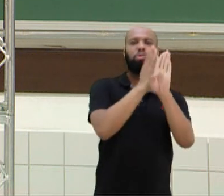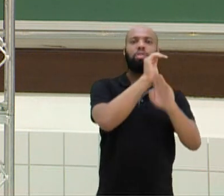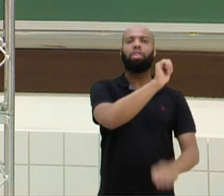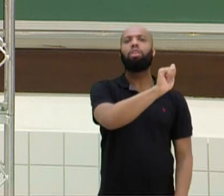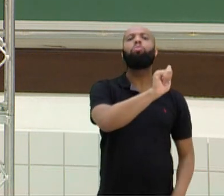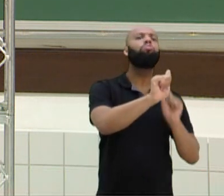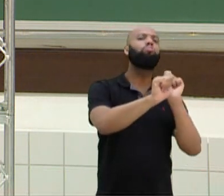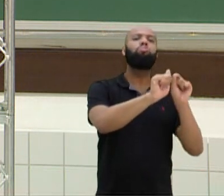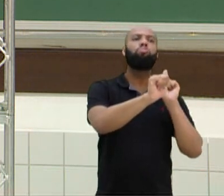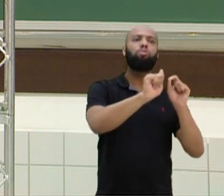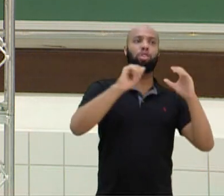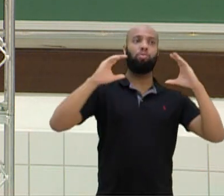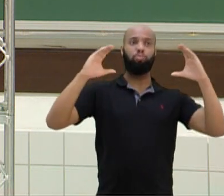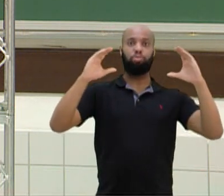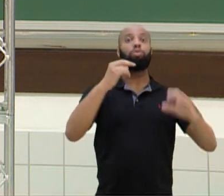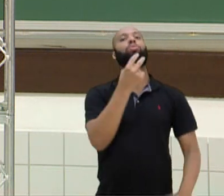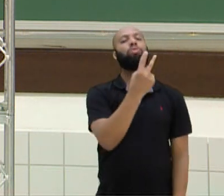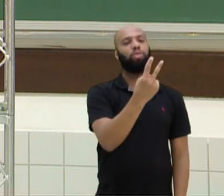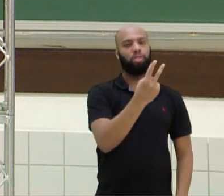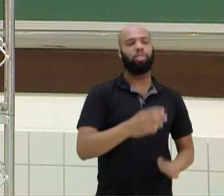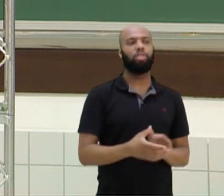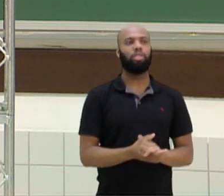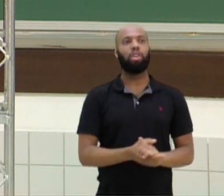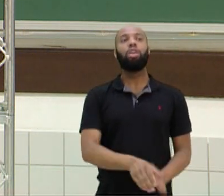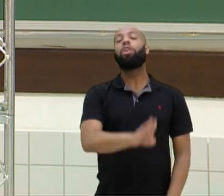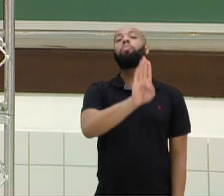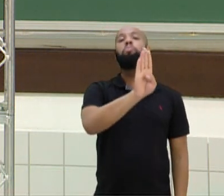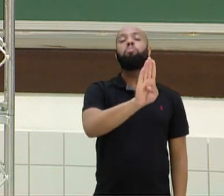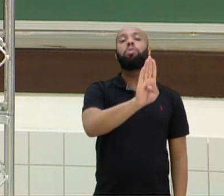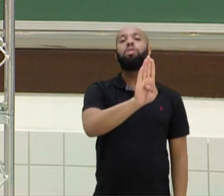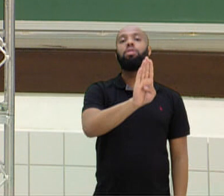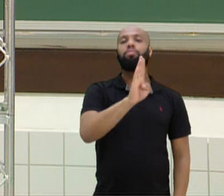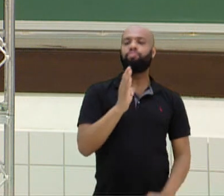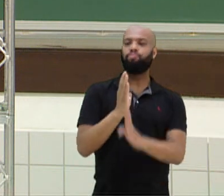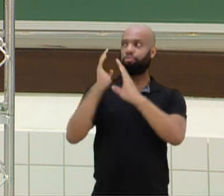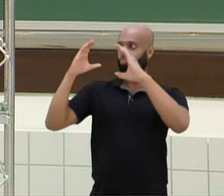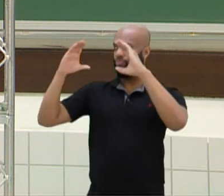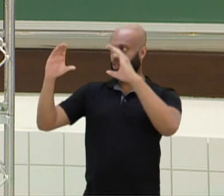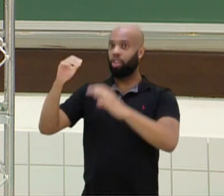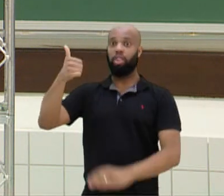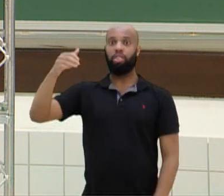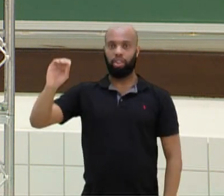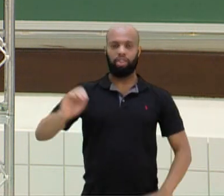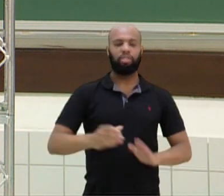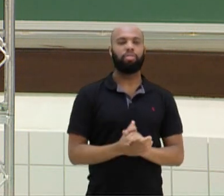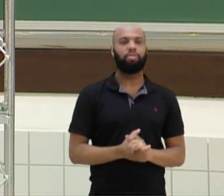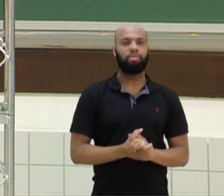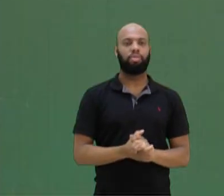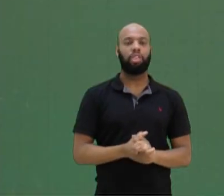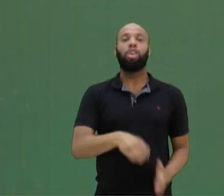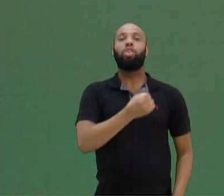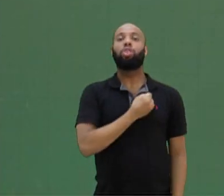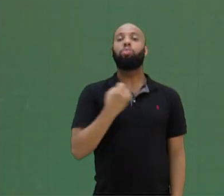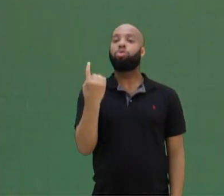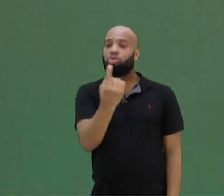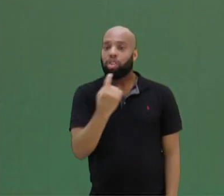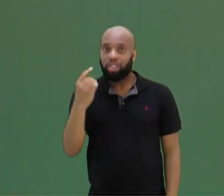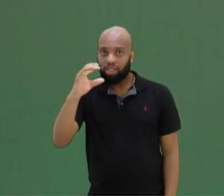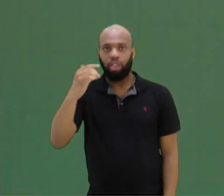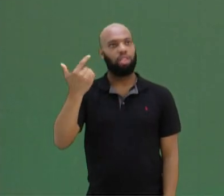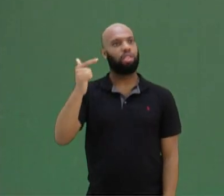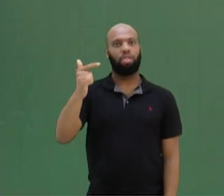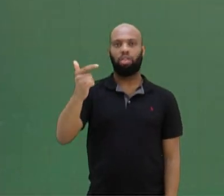solução. O y do vértice é menos delta sobre 4a. Então, eu preciso do valor